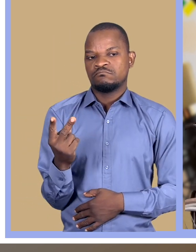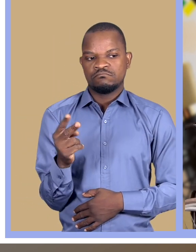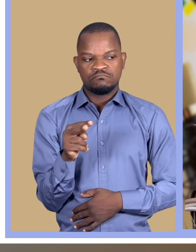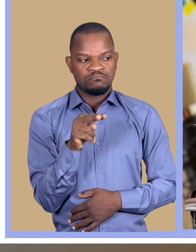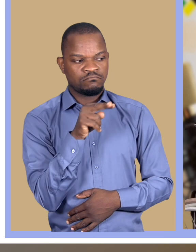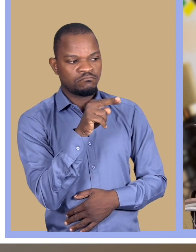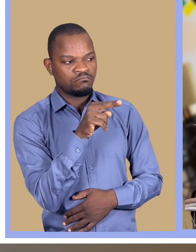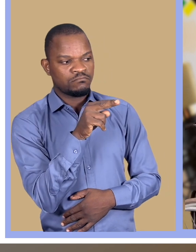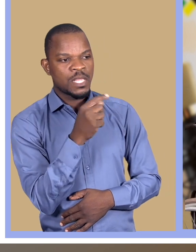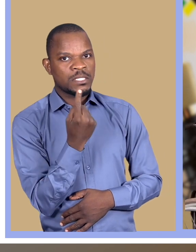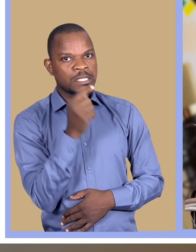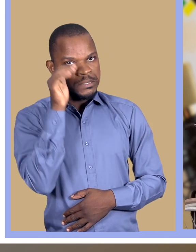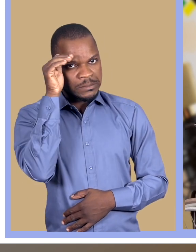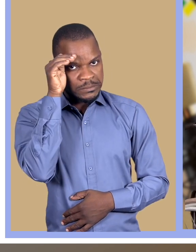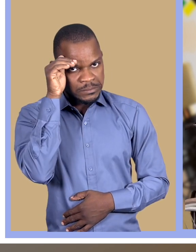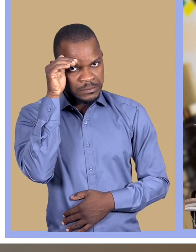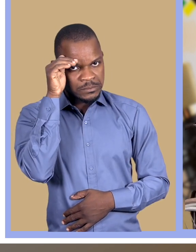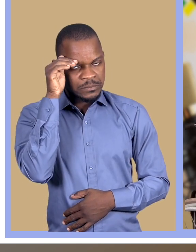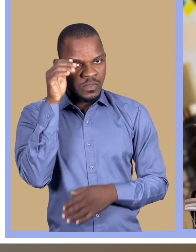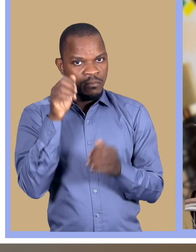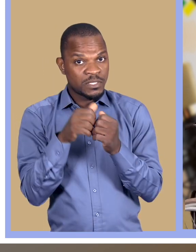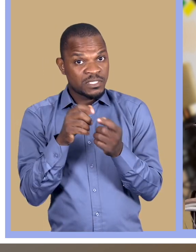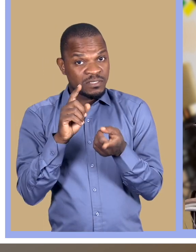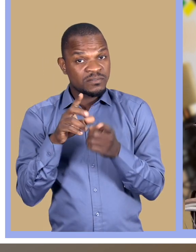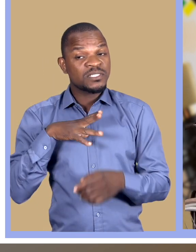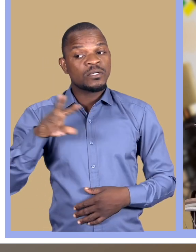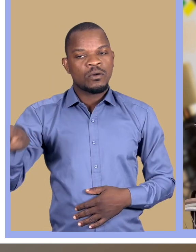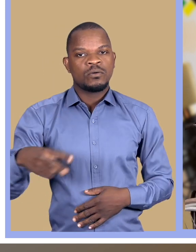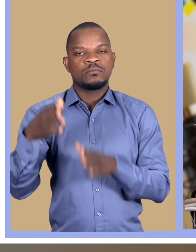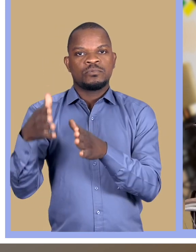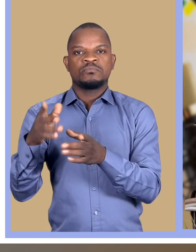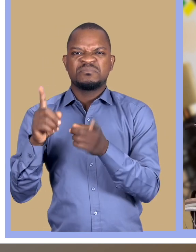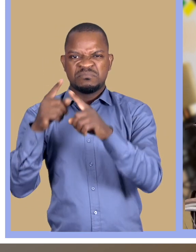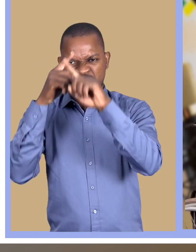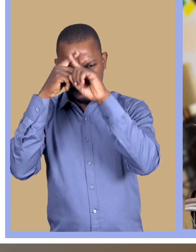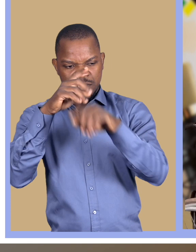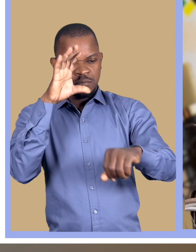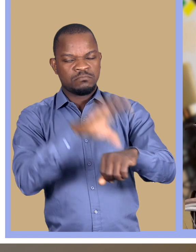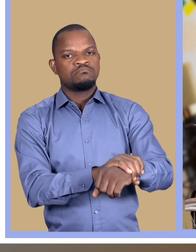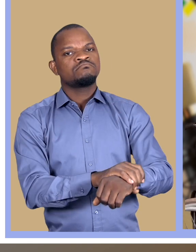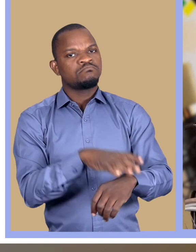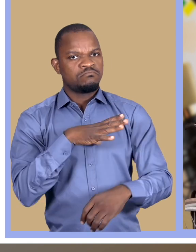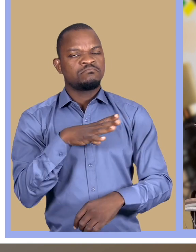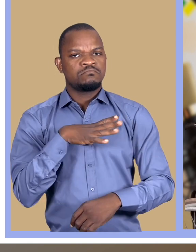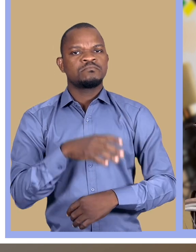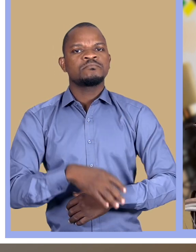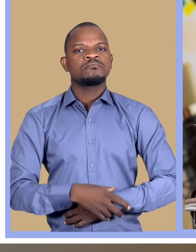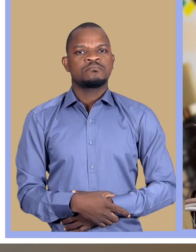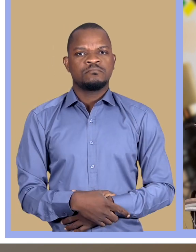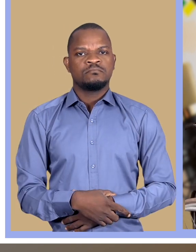para ir apanhar o lixo, vai ter alguém de certeza que te vai multar pelo lixo que deitaste no chão. É